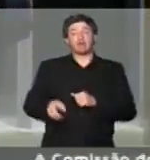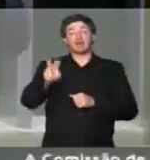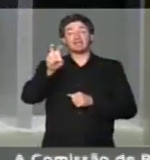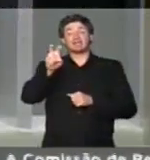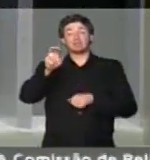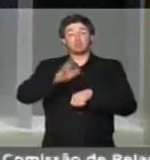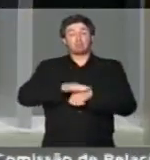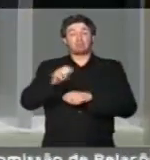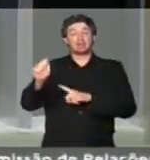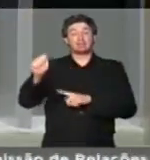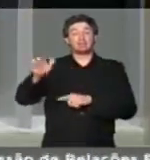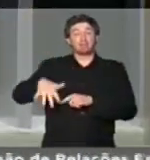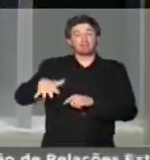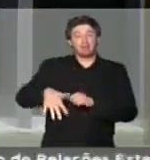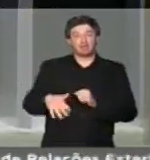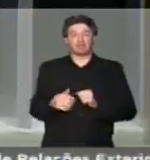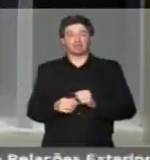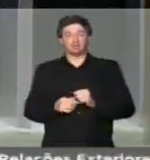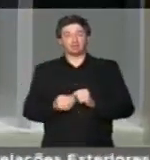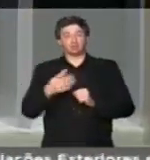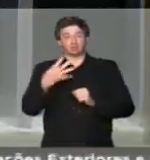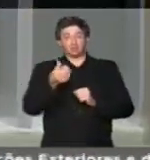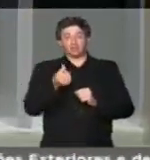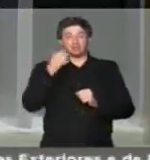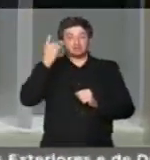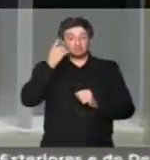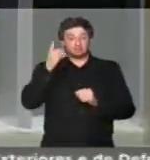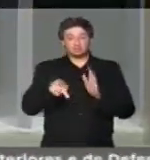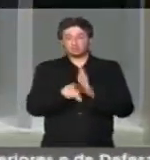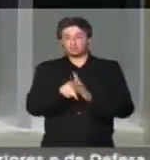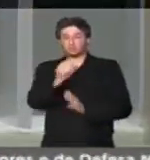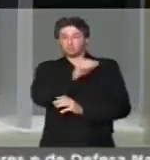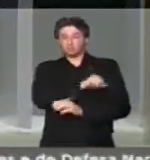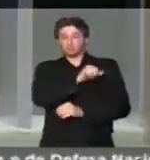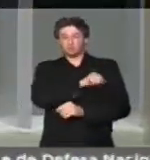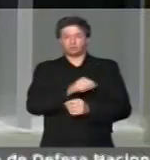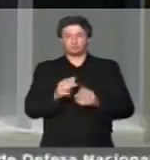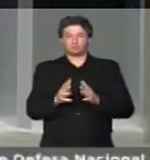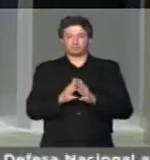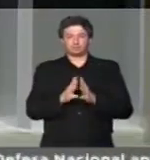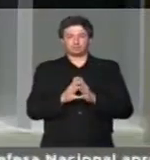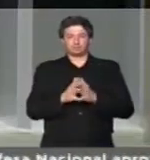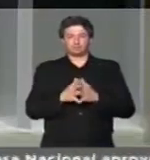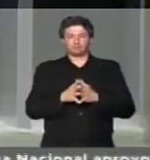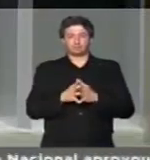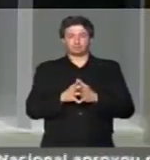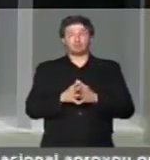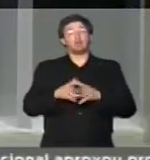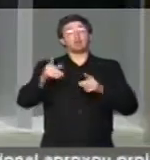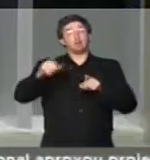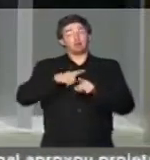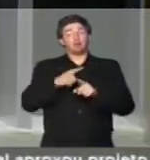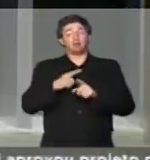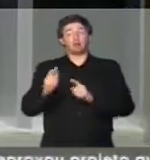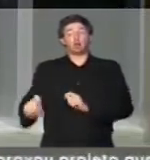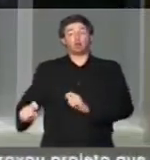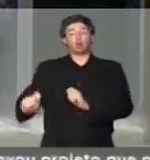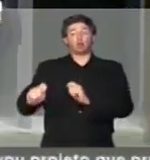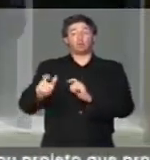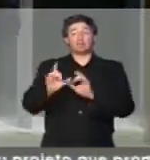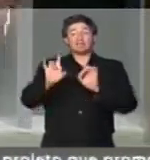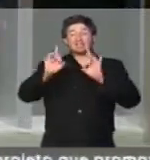memos dispendiosas entre os 46 eh eleitos do Rio de Janeiro e com contribuição